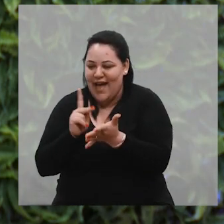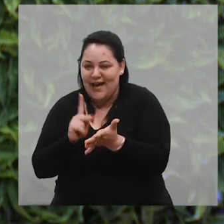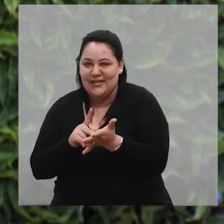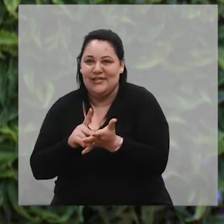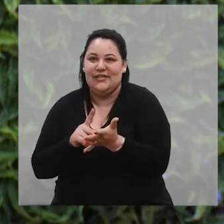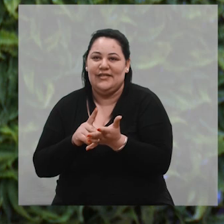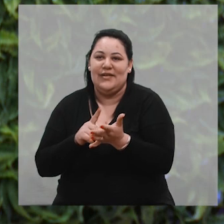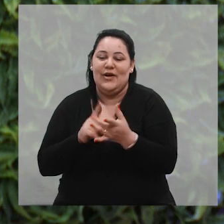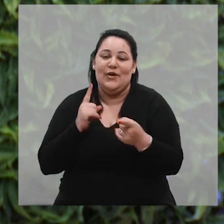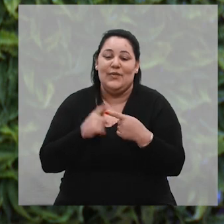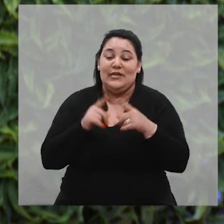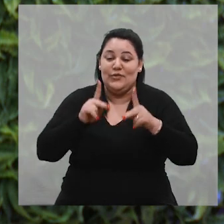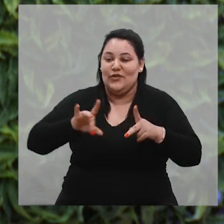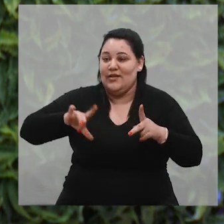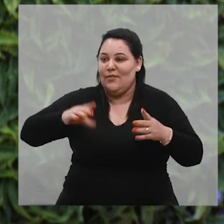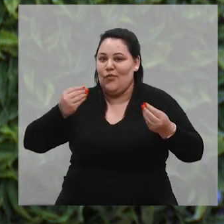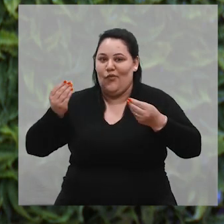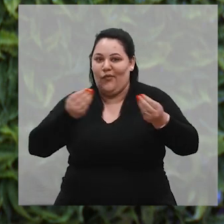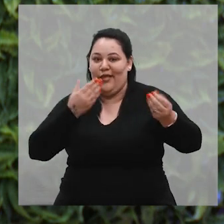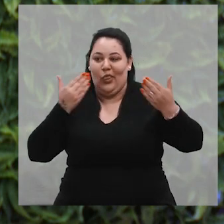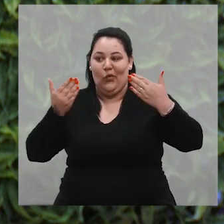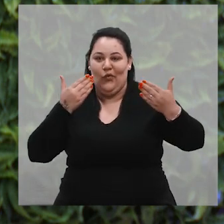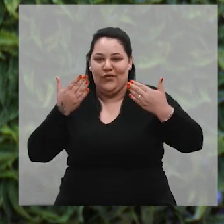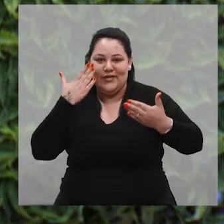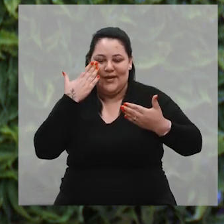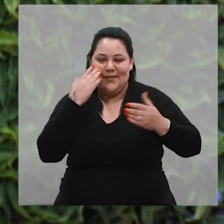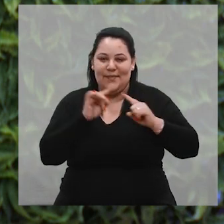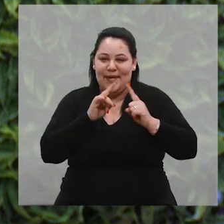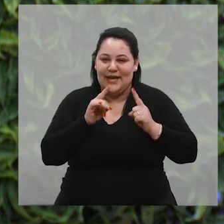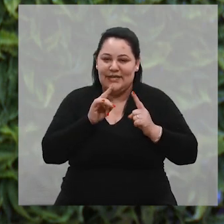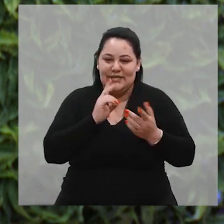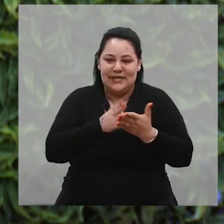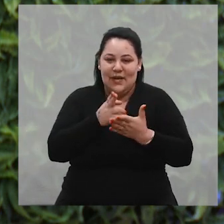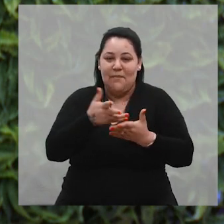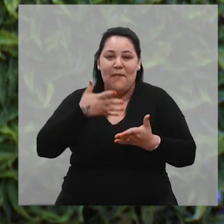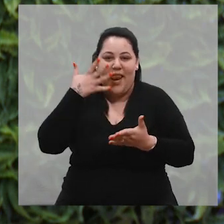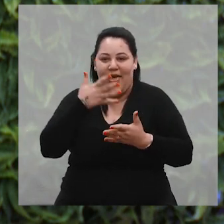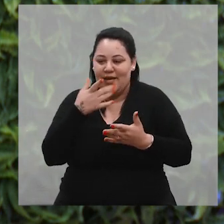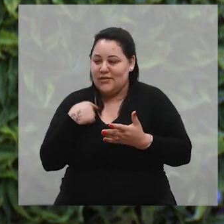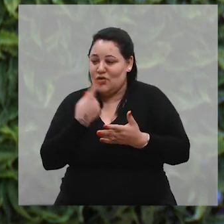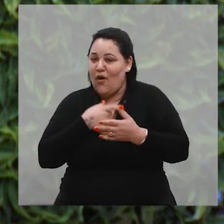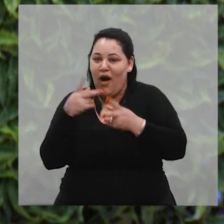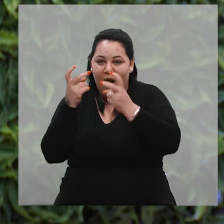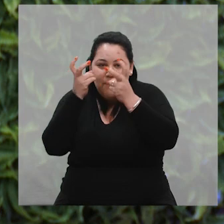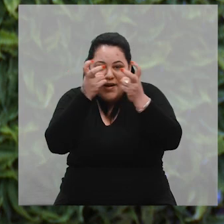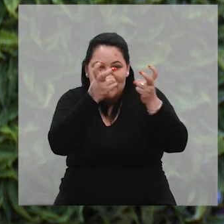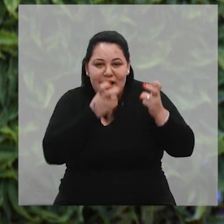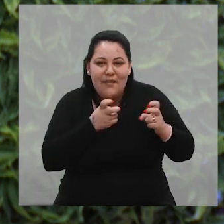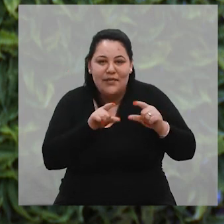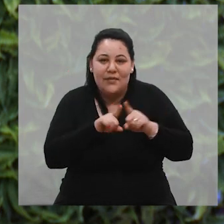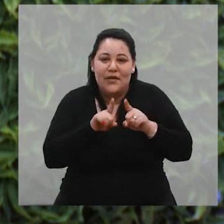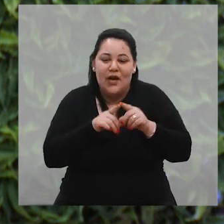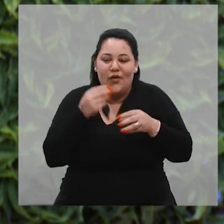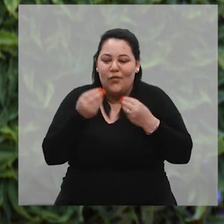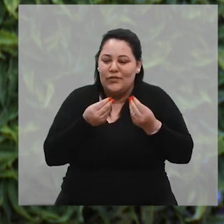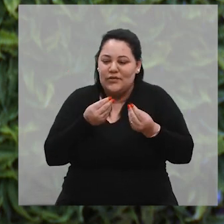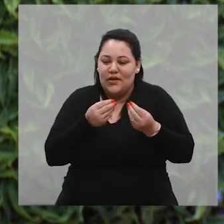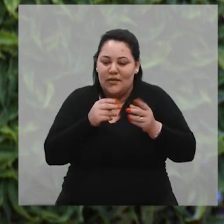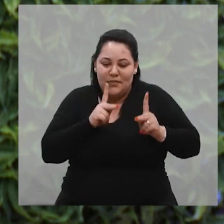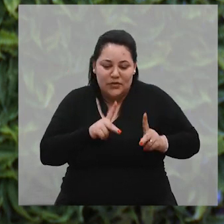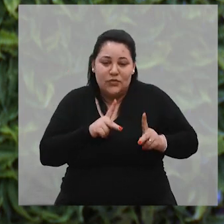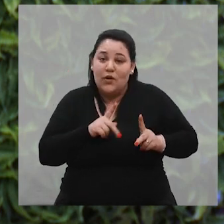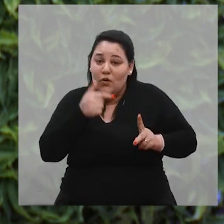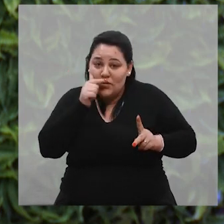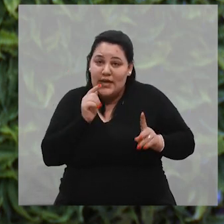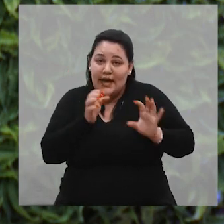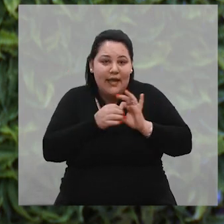fica aquela questão, aquelas dúvidas, mas a cada palestra que a gente vai, a gente percebe o quanto o pessoal se sente à